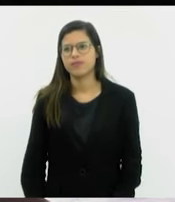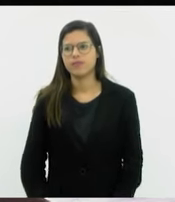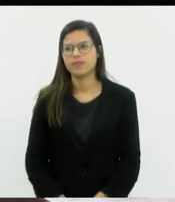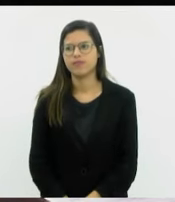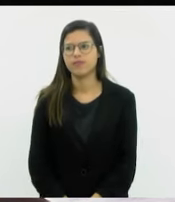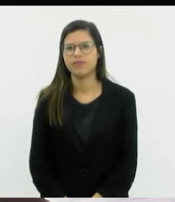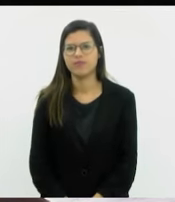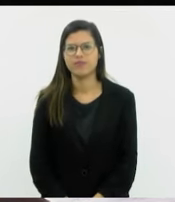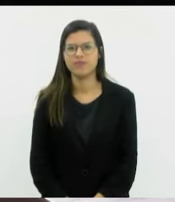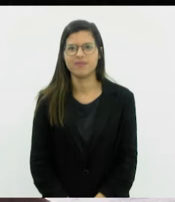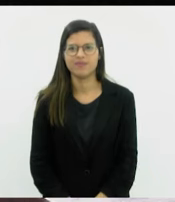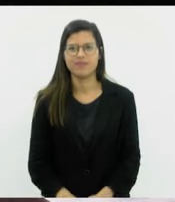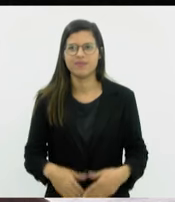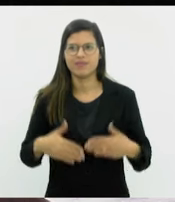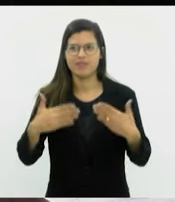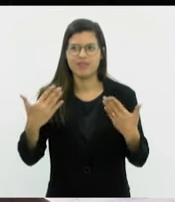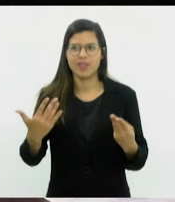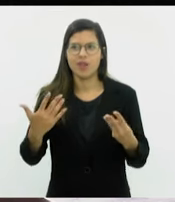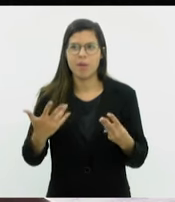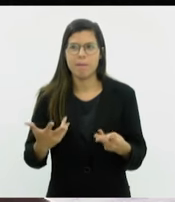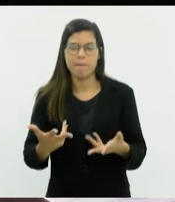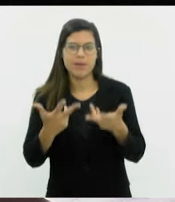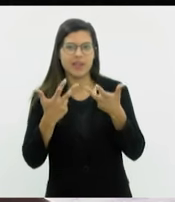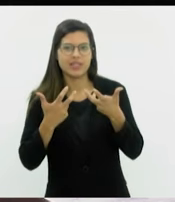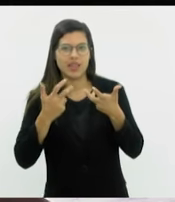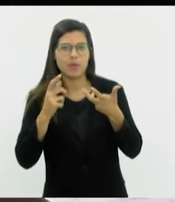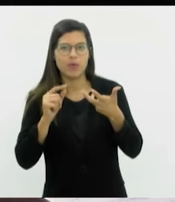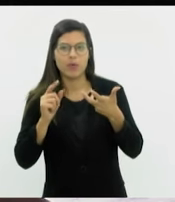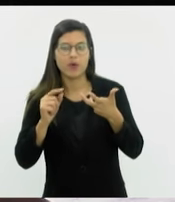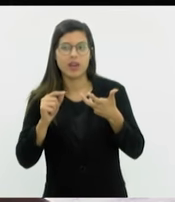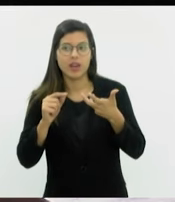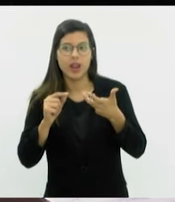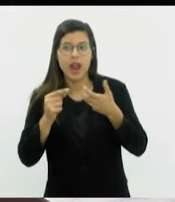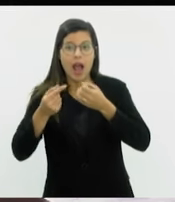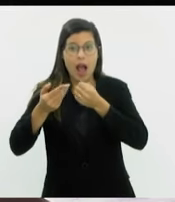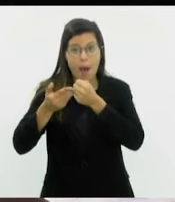Então, o que se percebe é que nem a própria base